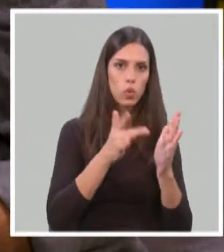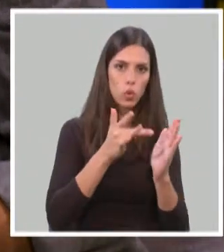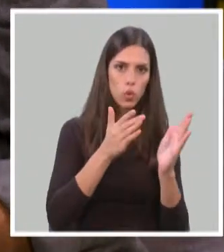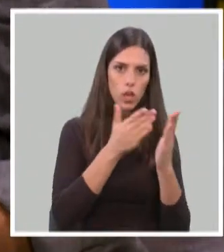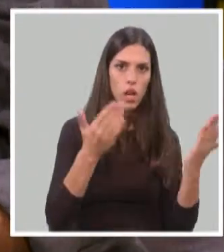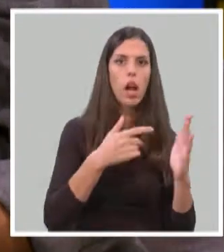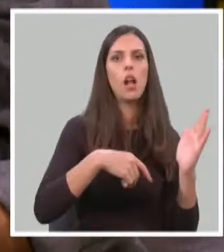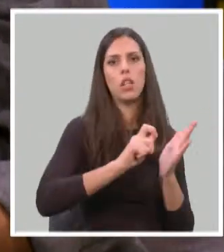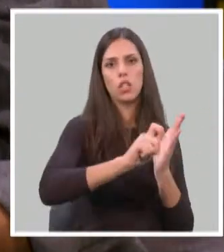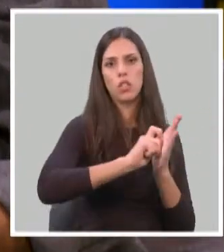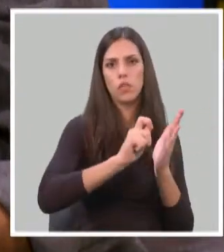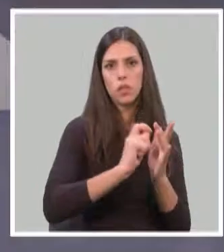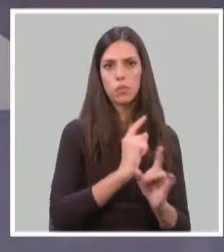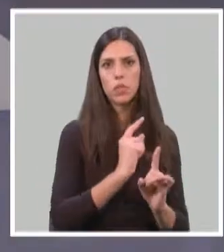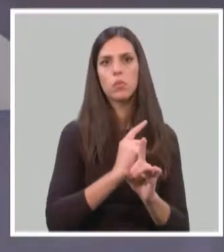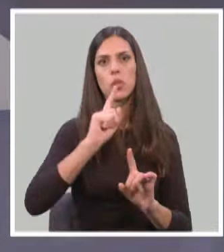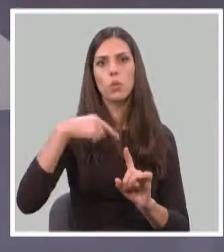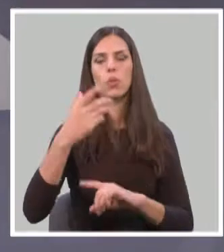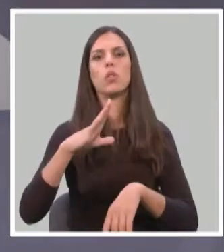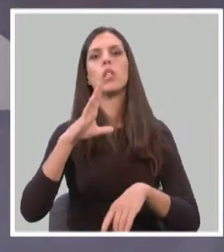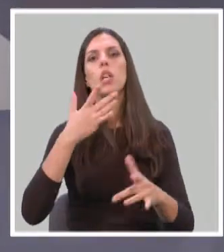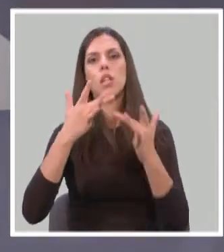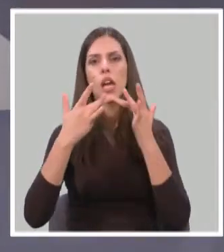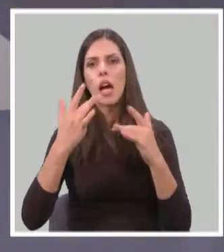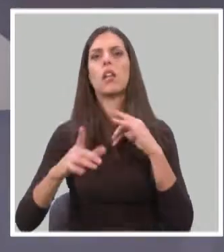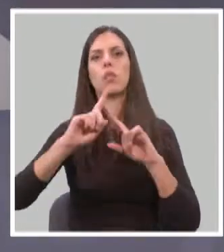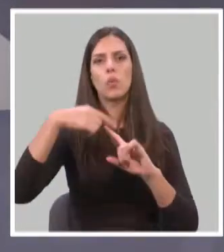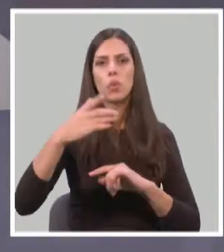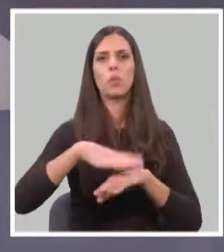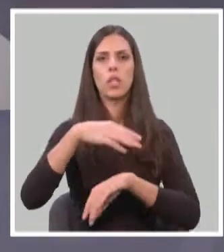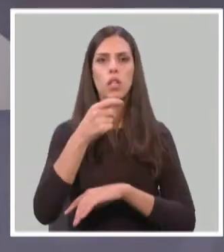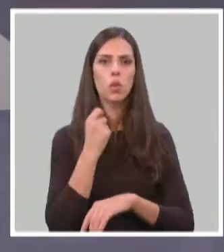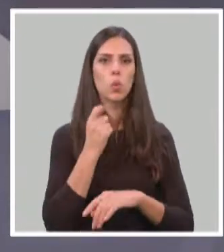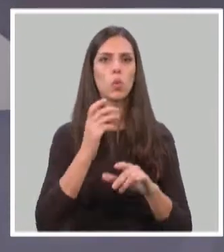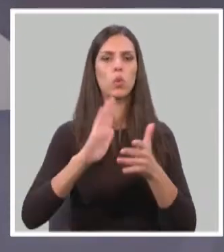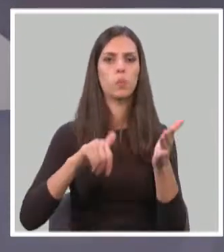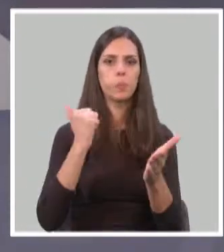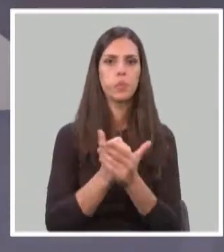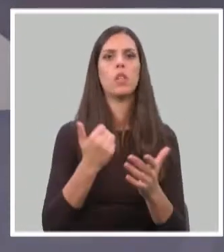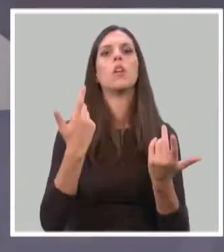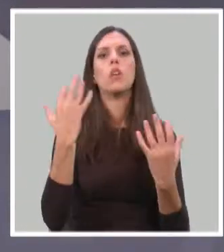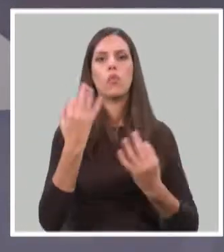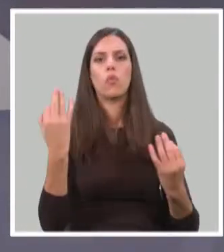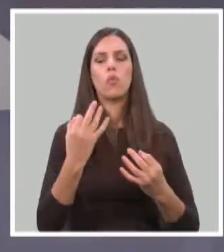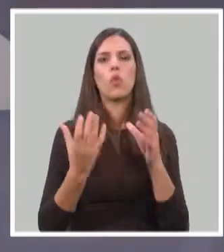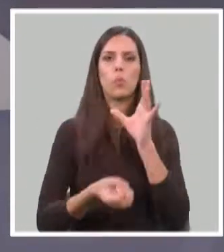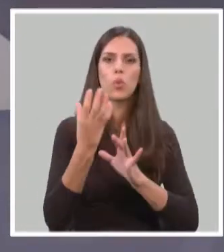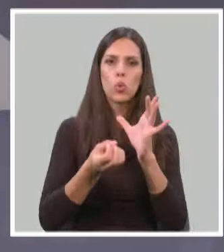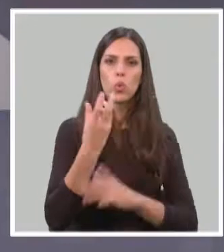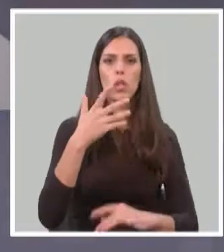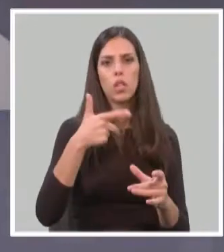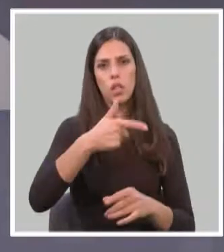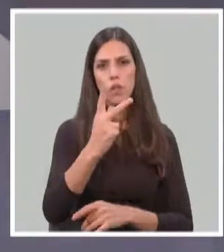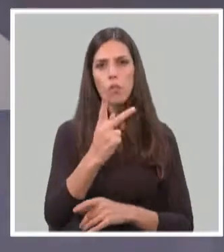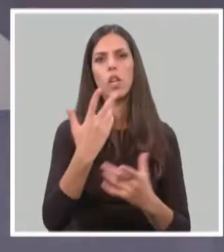teatro, mais tarde, mal acabei o curso, comecei a trabalhar numa pequena produtora de televisão onde basicamente eu era responsável por conteúdos